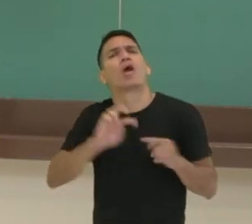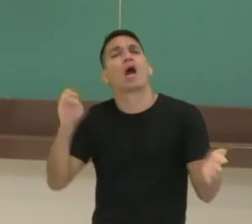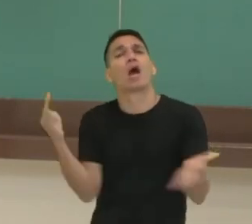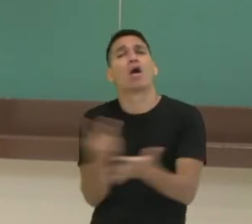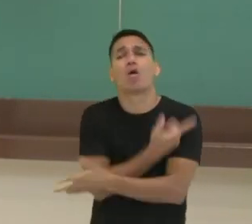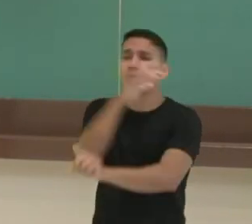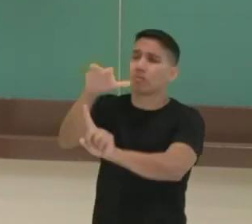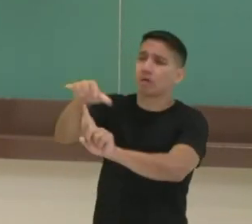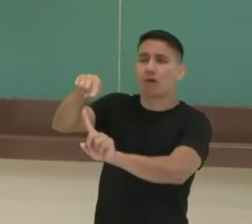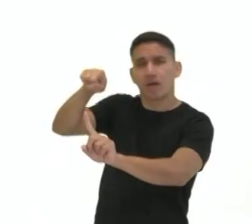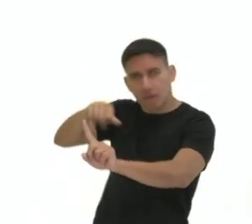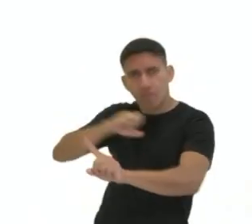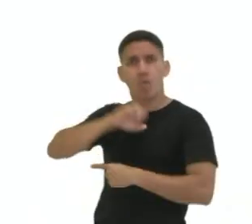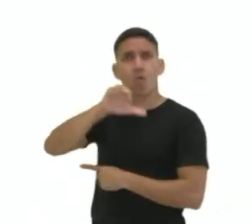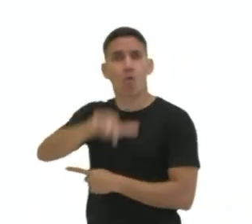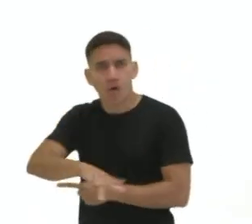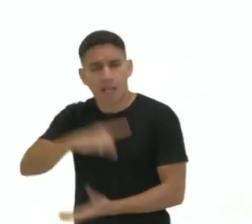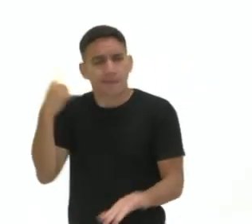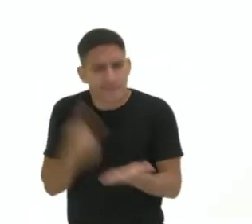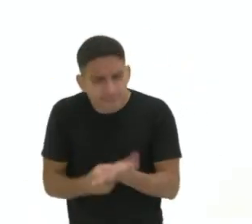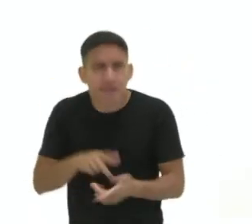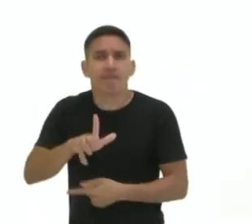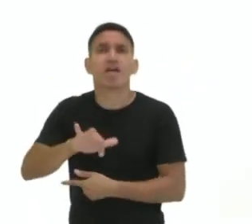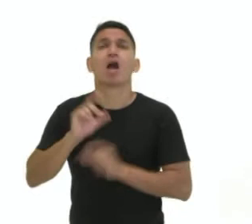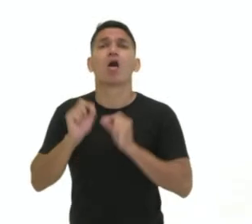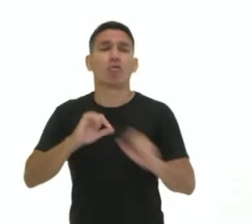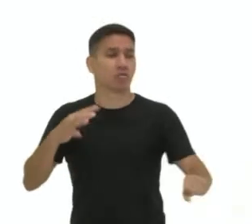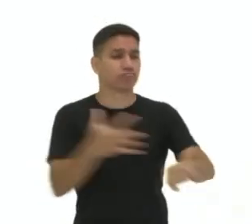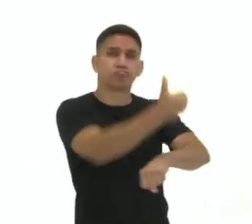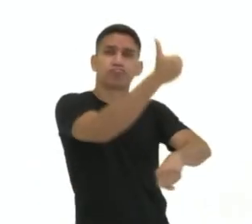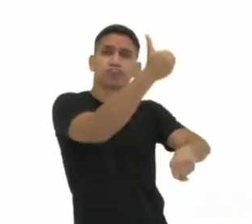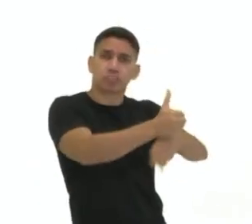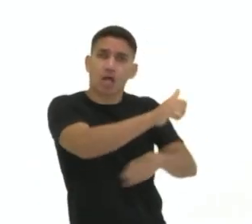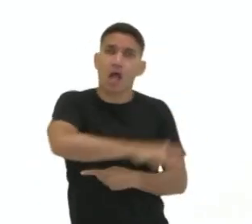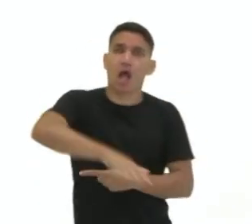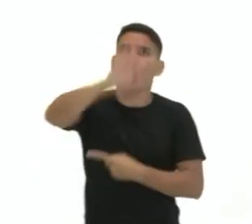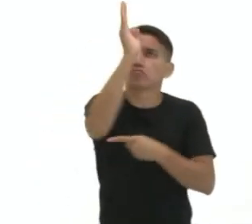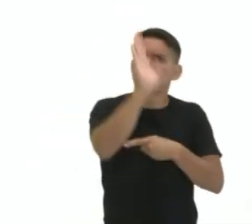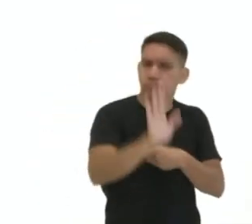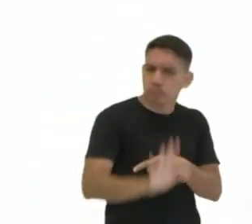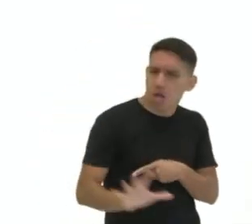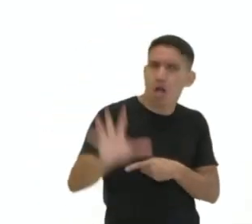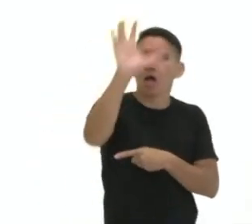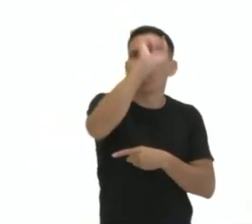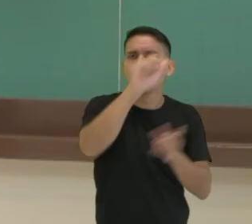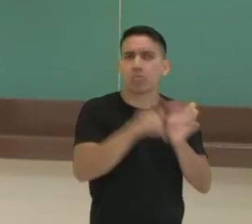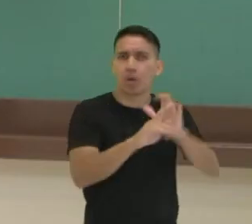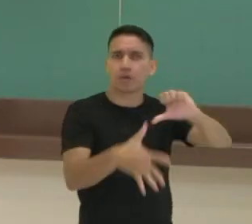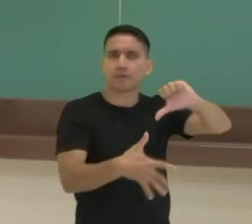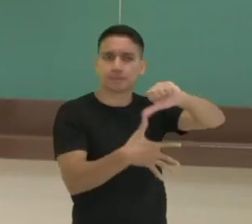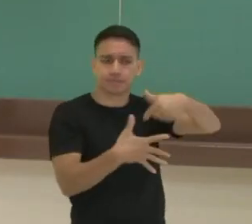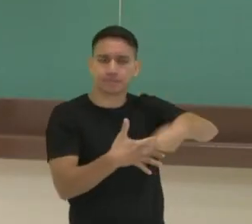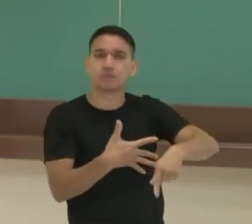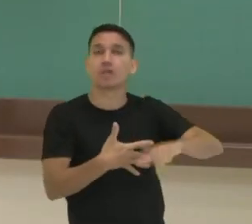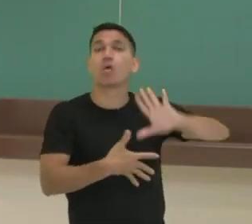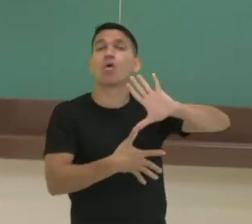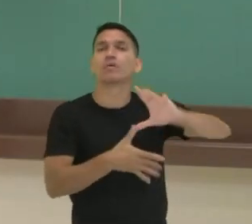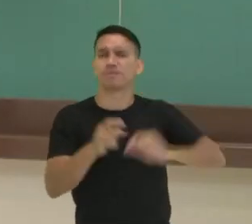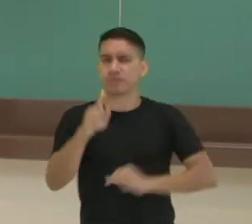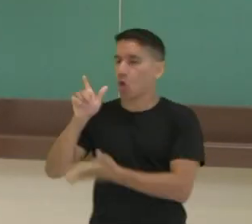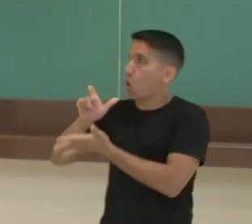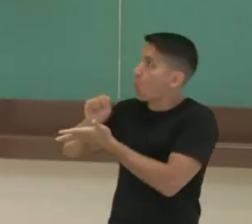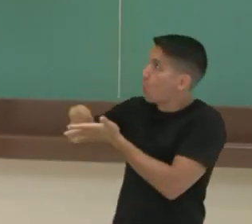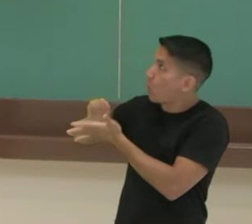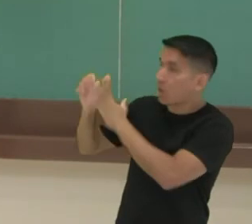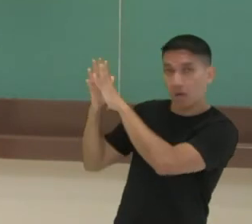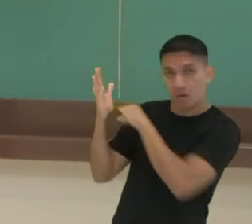monarquia portuguesa a decidir colonizar as terras que lhes pertenciam na América? Vocês copiem essa